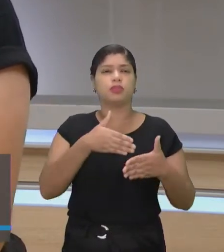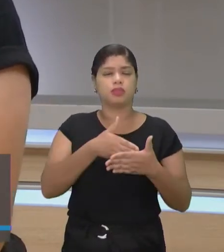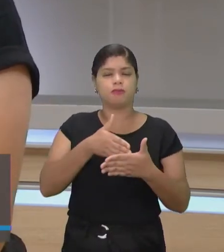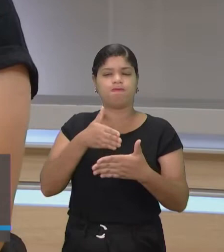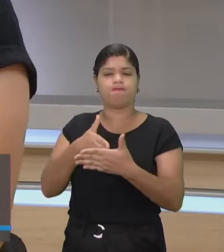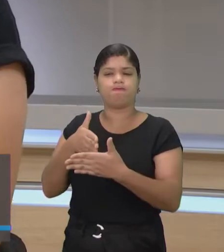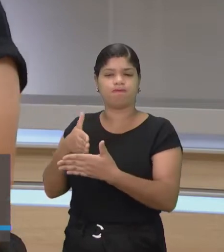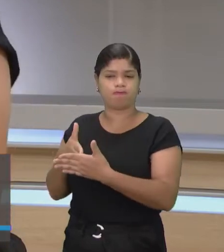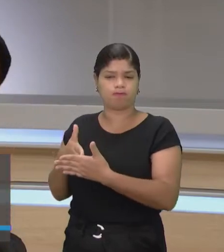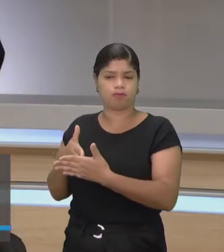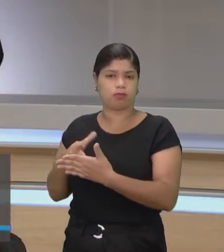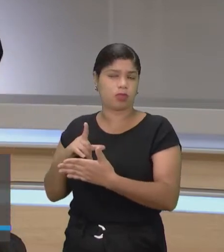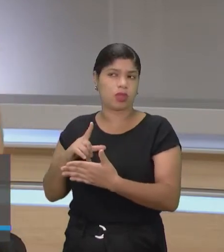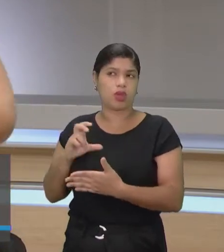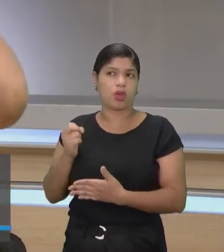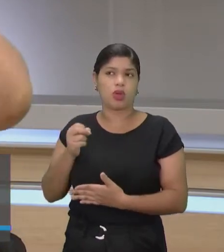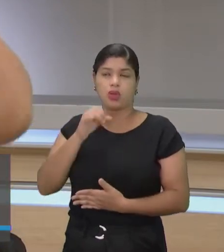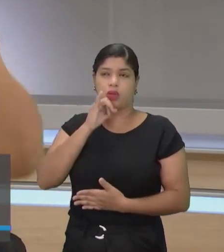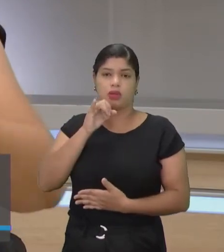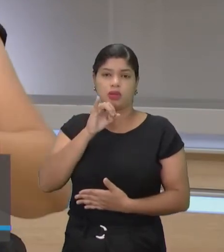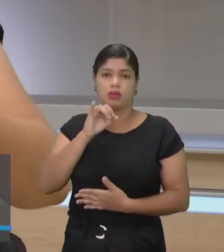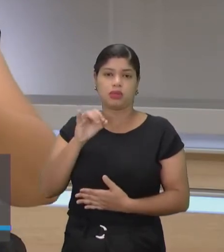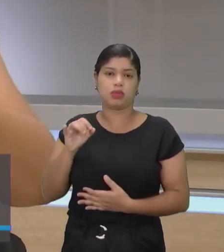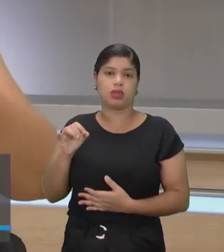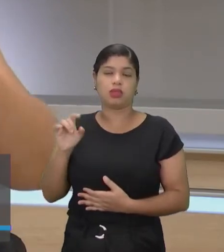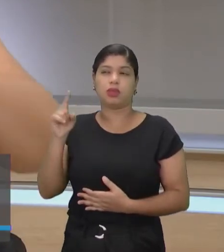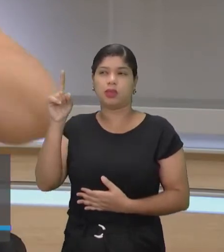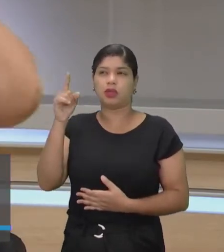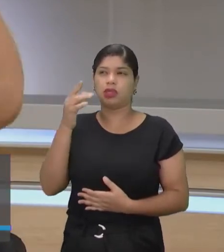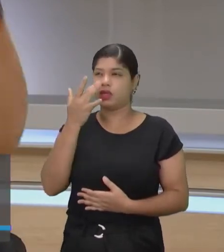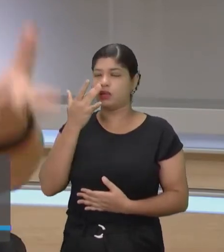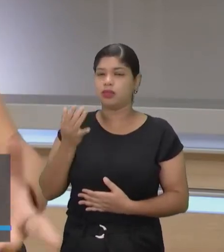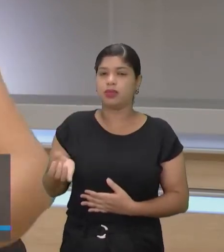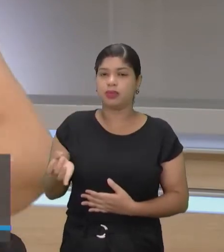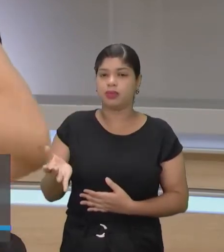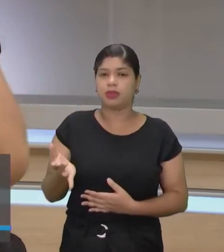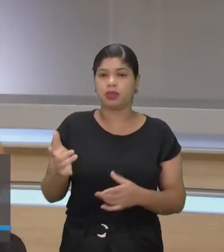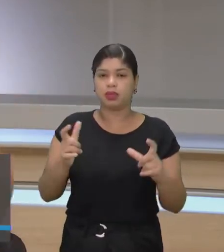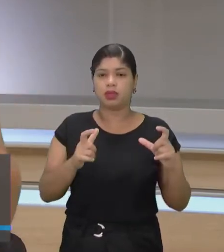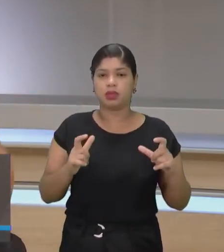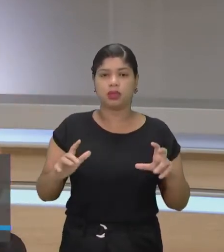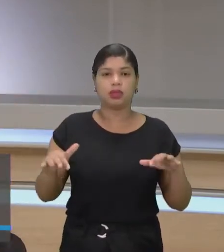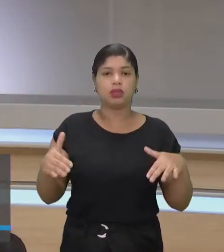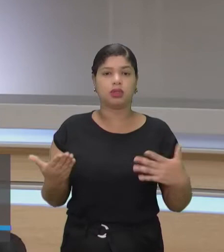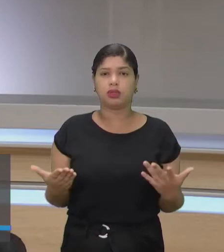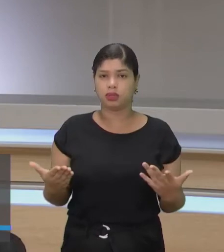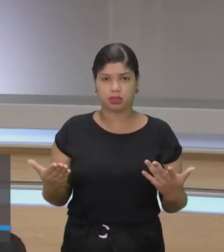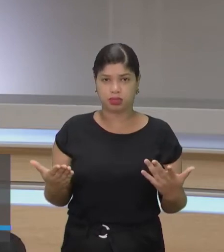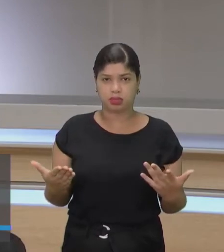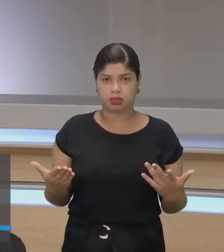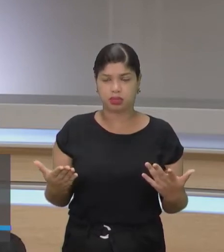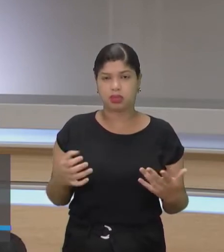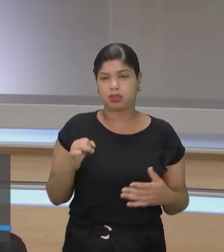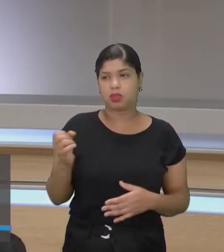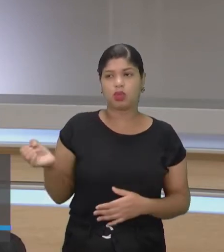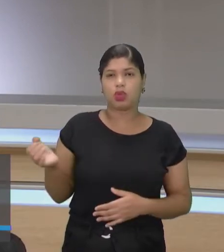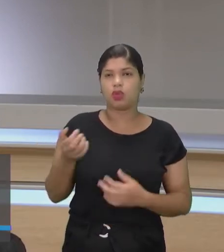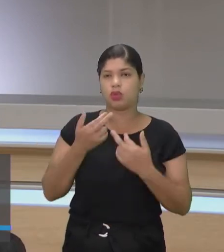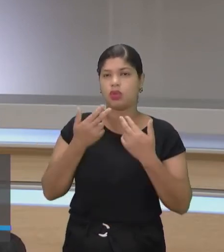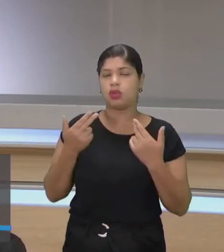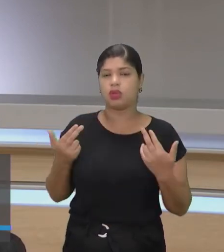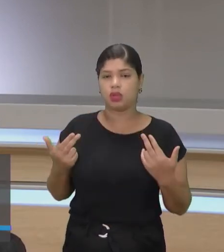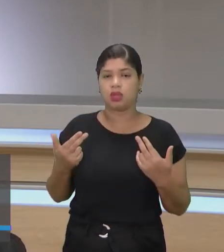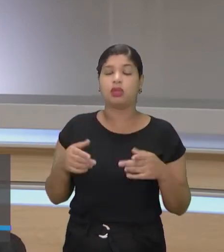passagem? Depois que terminou, você está indo para onde esse letreiro? Está jogando no chão? Está jogando no lixo? O que está acontecendo? E a mesma coisa